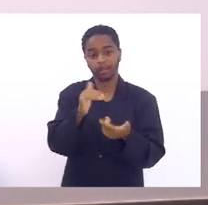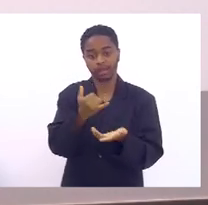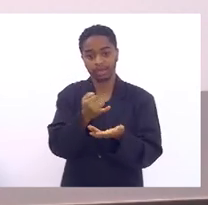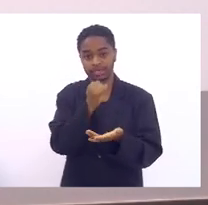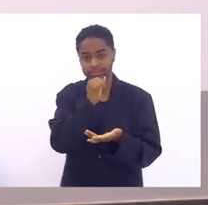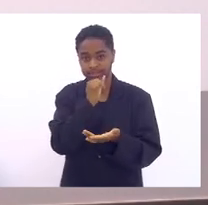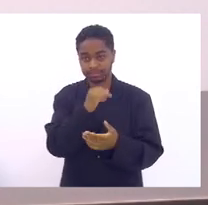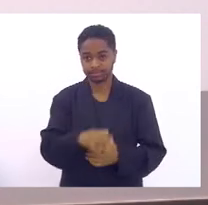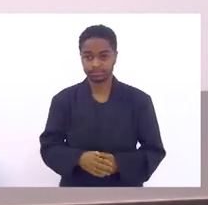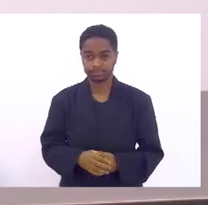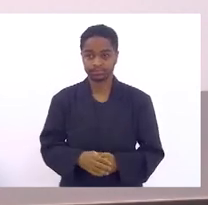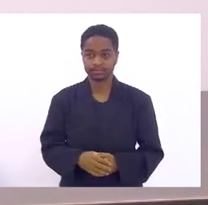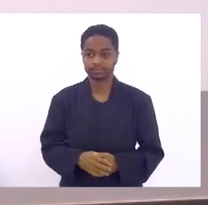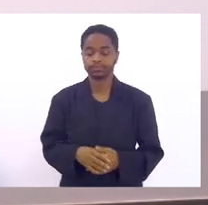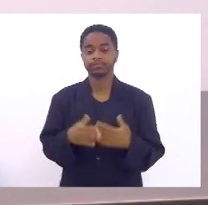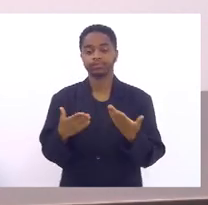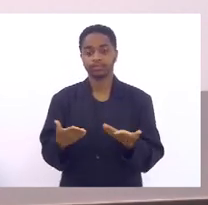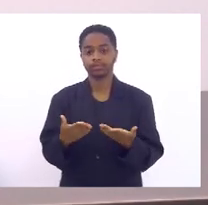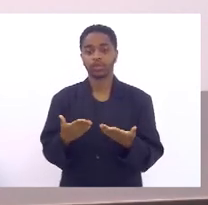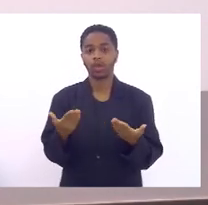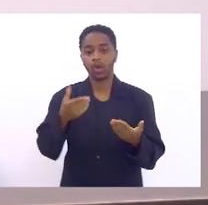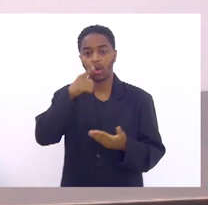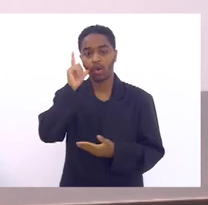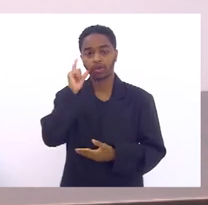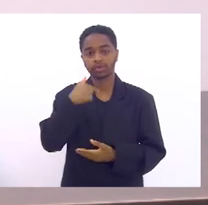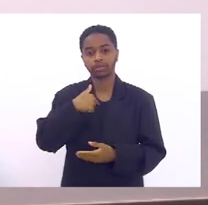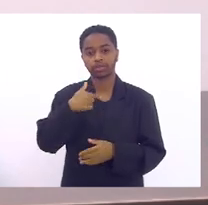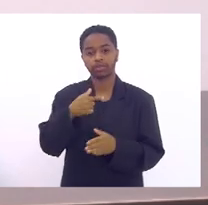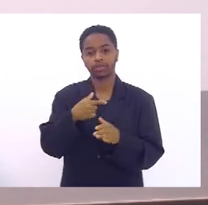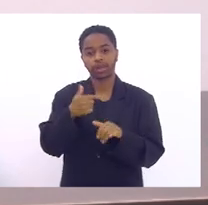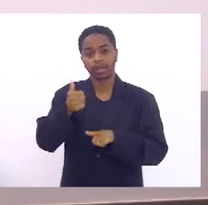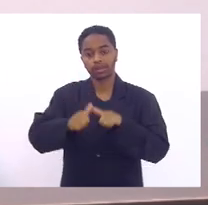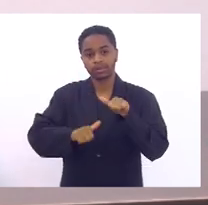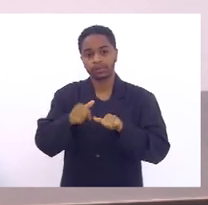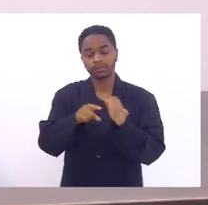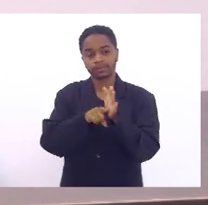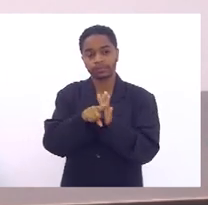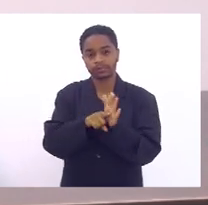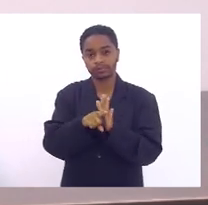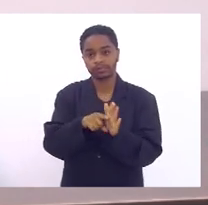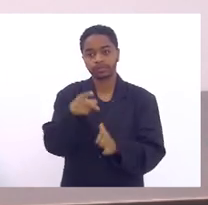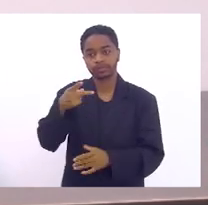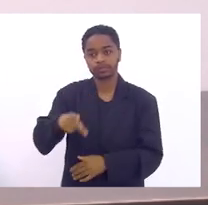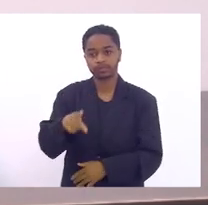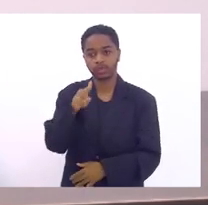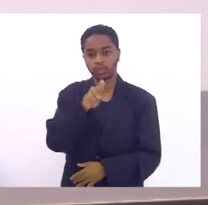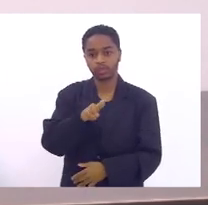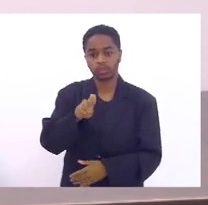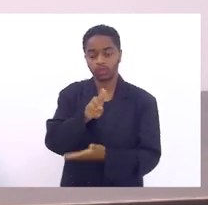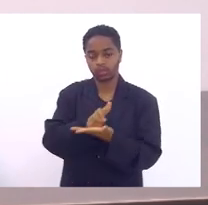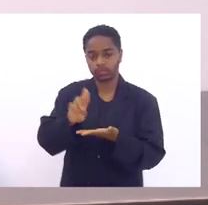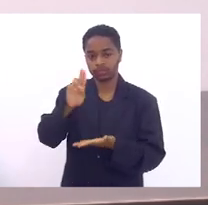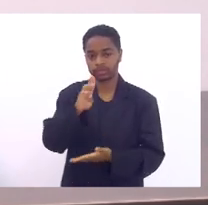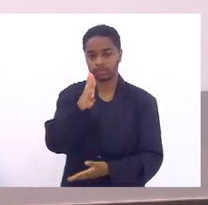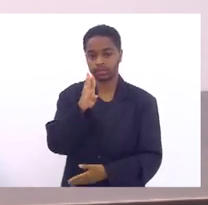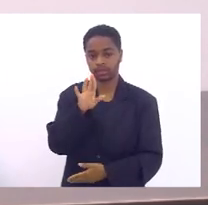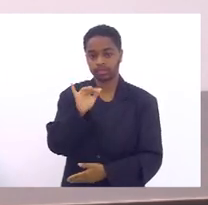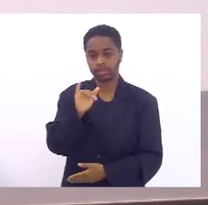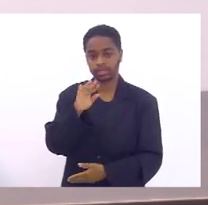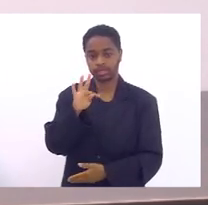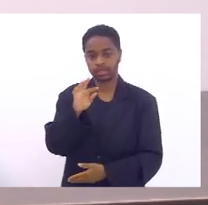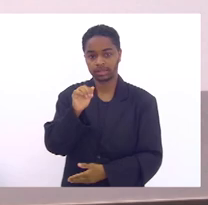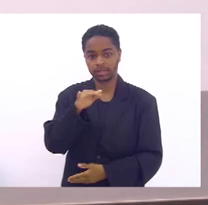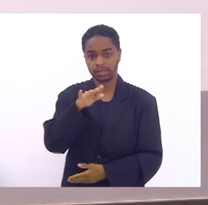eh voltando aqui inclusive ontem eu tava analisando uma pesquisa que uma faculdade britânica tá conduzindo que fala sobre a